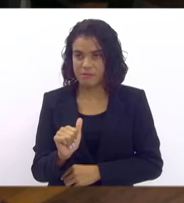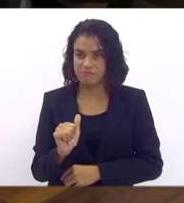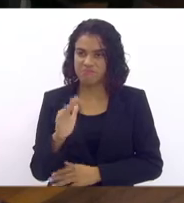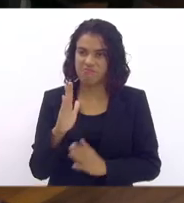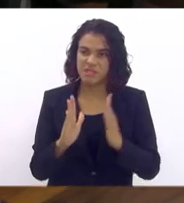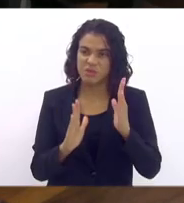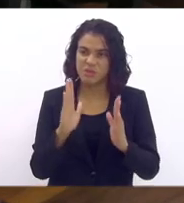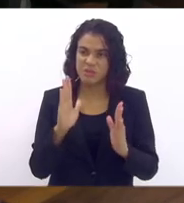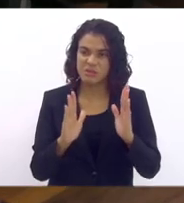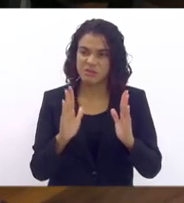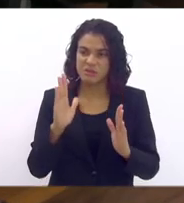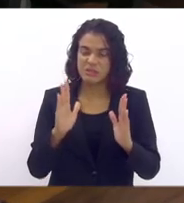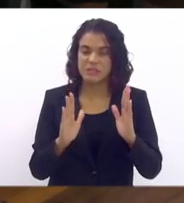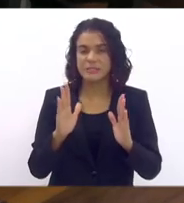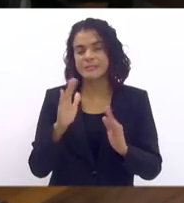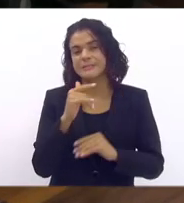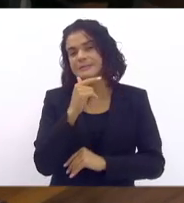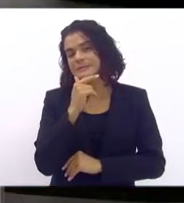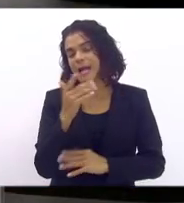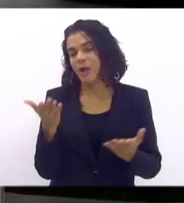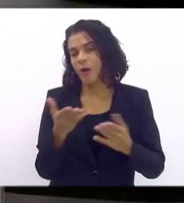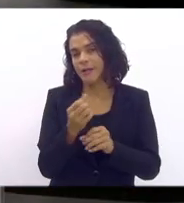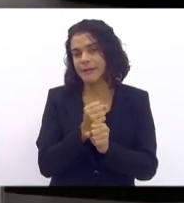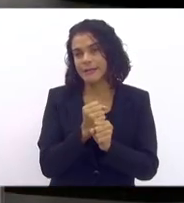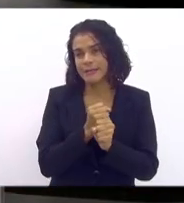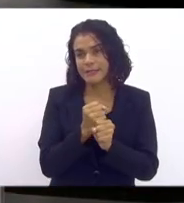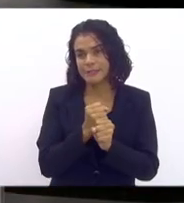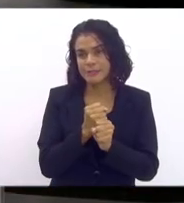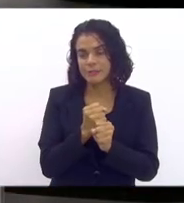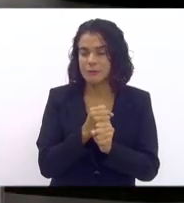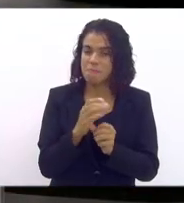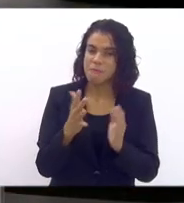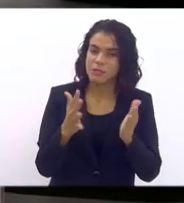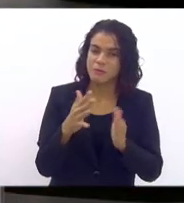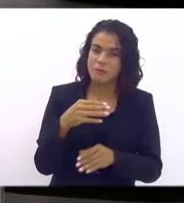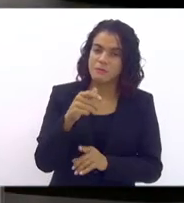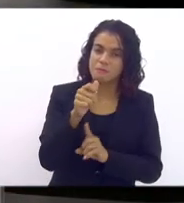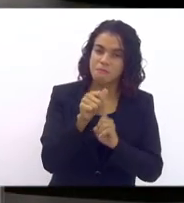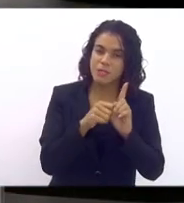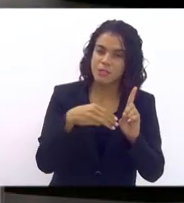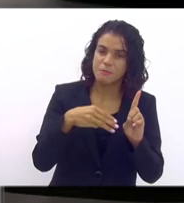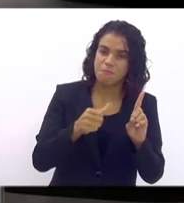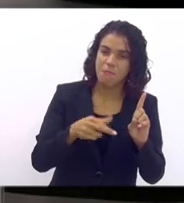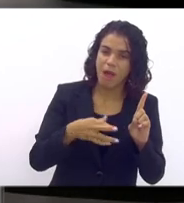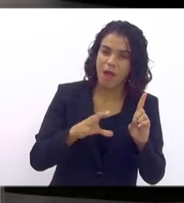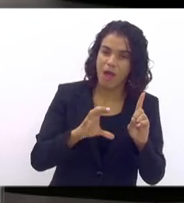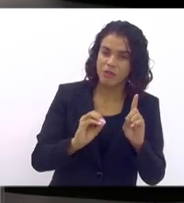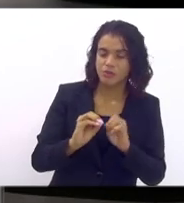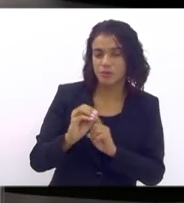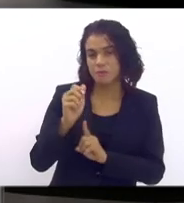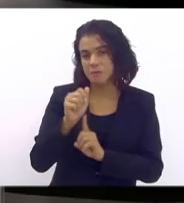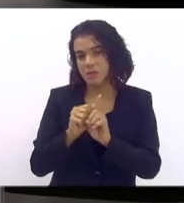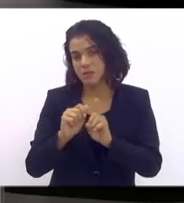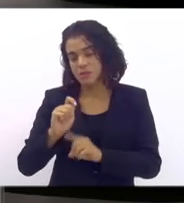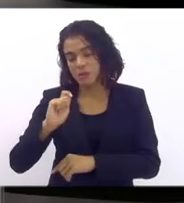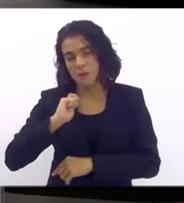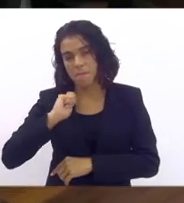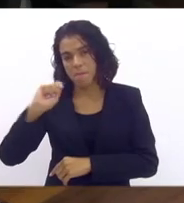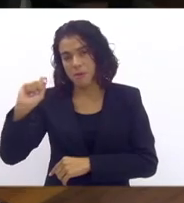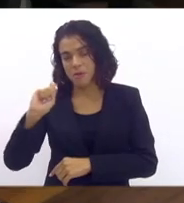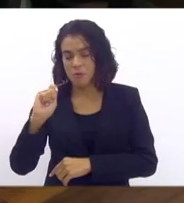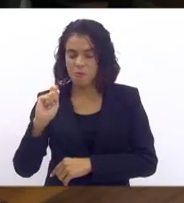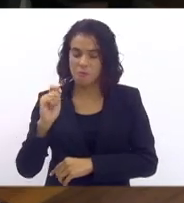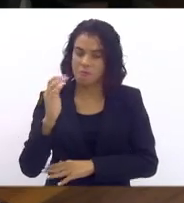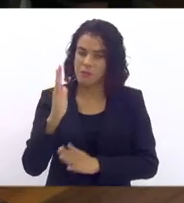aproximado Nossa isso aí foi esse ano pode ter sido torno de Março Abril algo assim mas é um chute bem vago aí